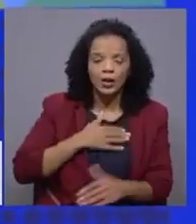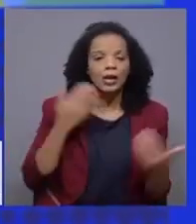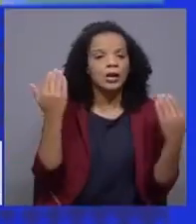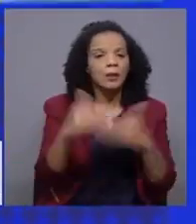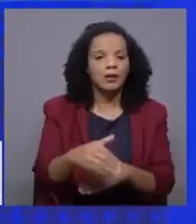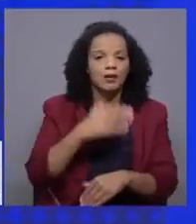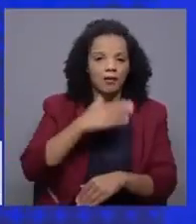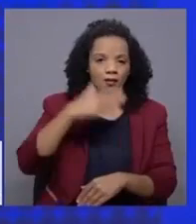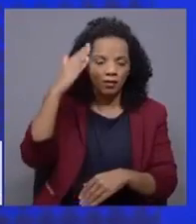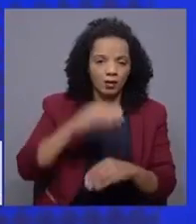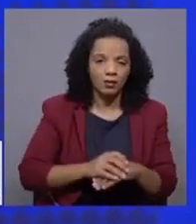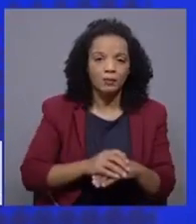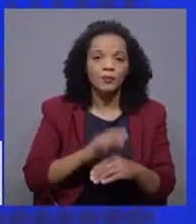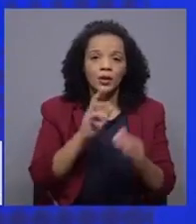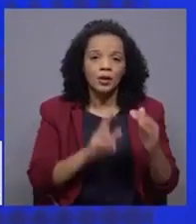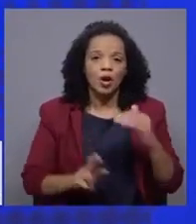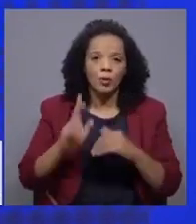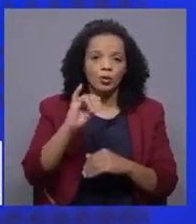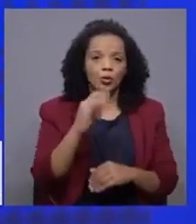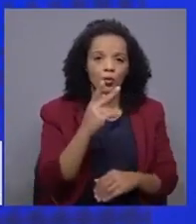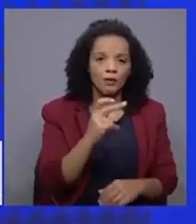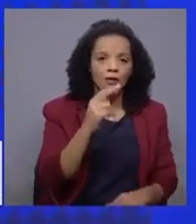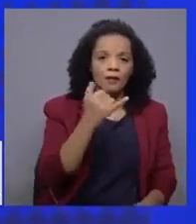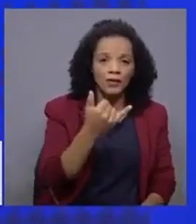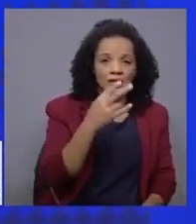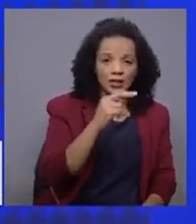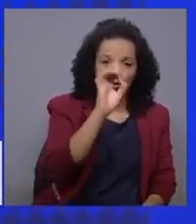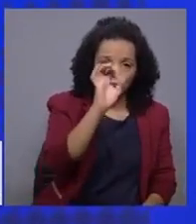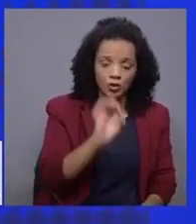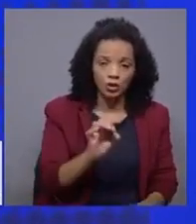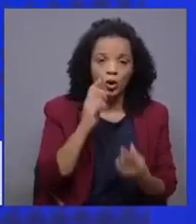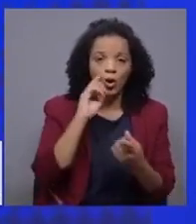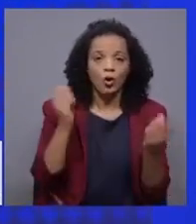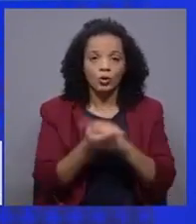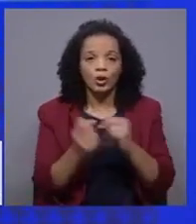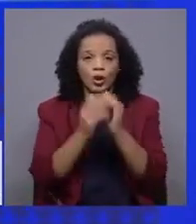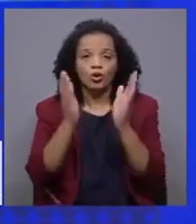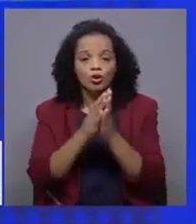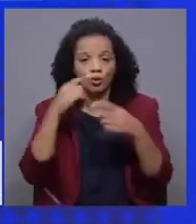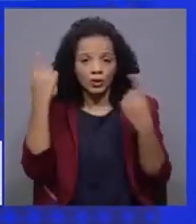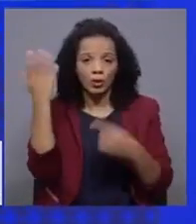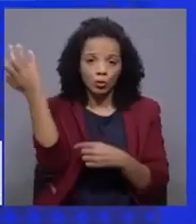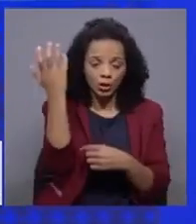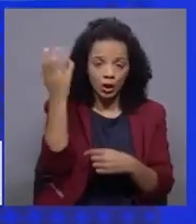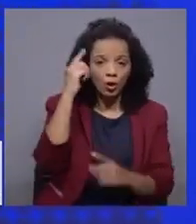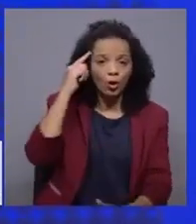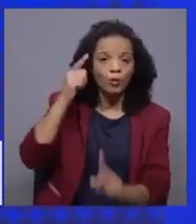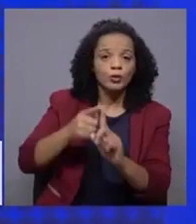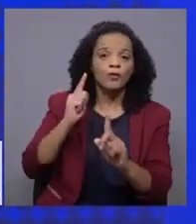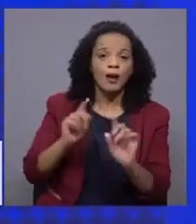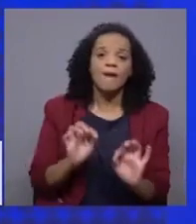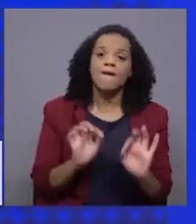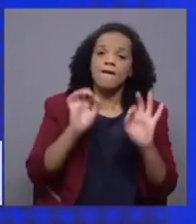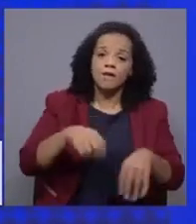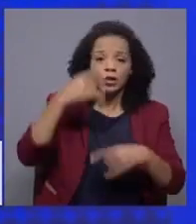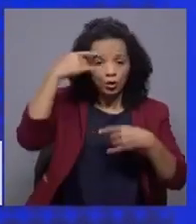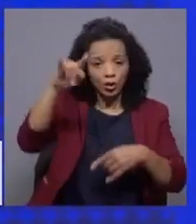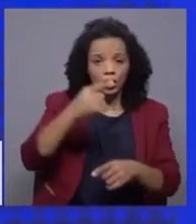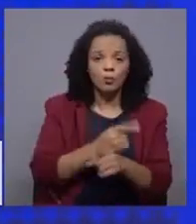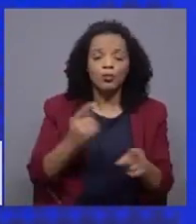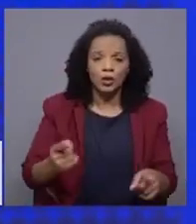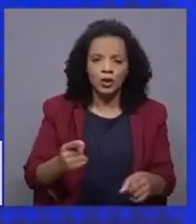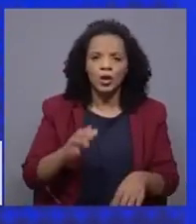aumentou o IVA da tourada para 23%, ao contrário de todos os espetáculos culturais. O PAN quer acabar com a tauromaquia. Sabe porquê? Porque o PAN é um